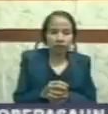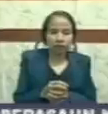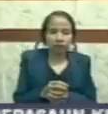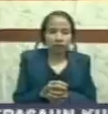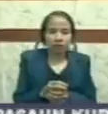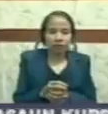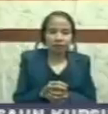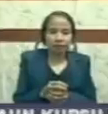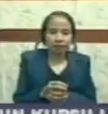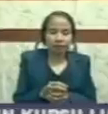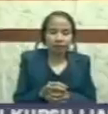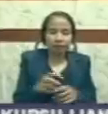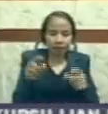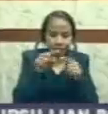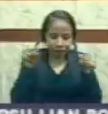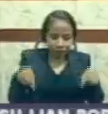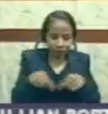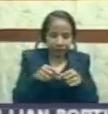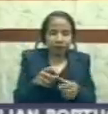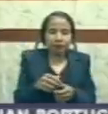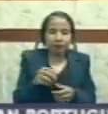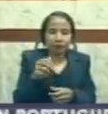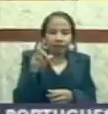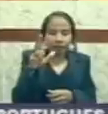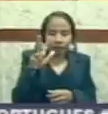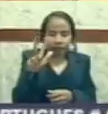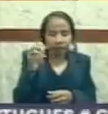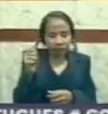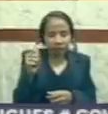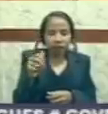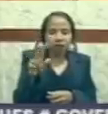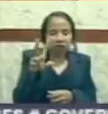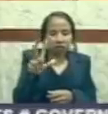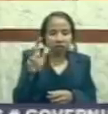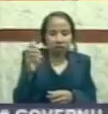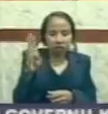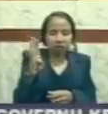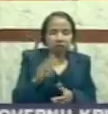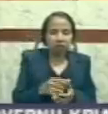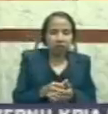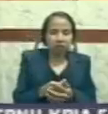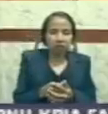denominação para tabela, né, 3AA e de selo com a 3B, cara, mas... E orçada e...